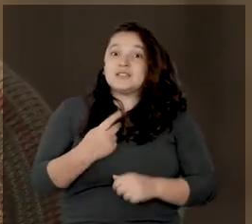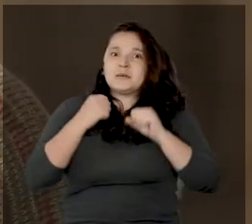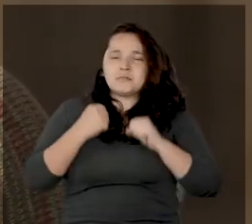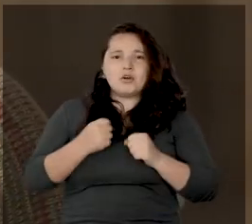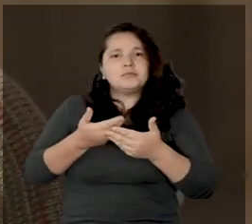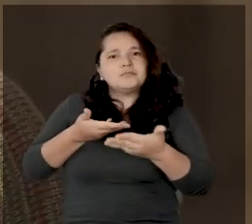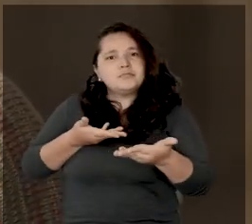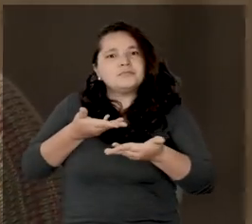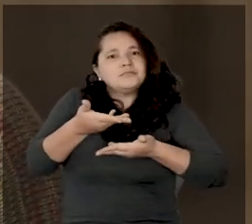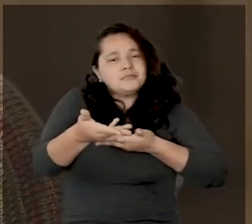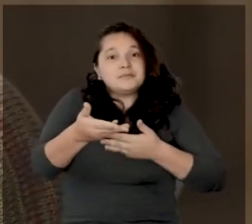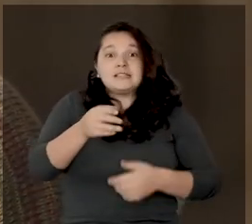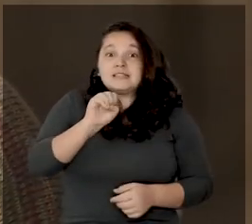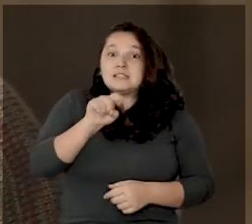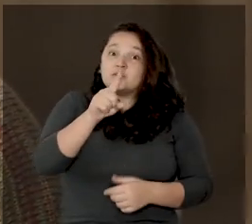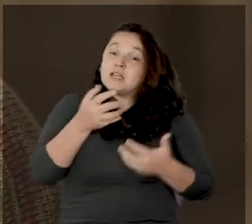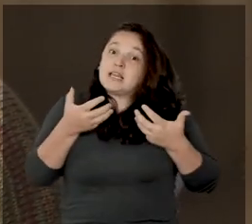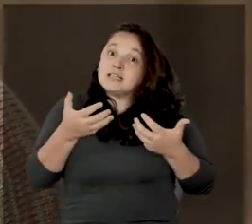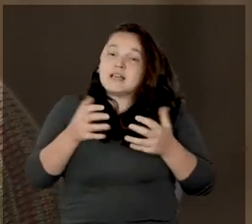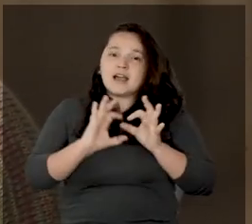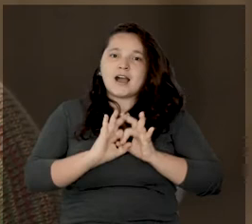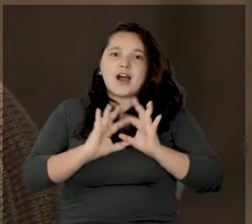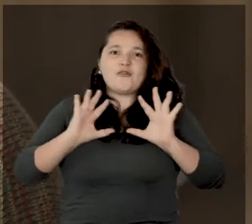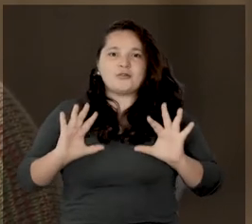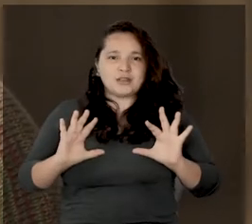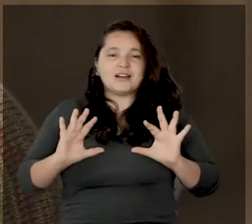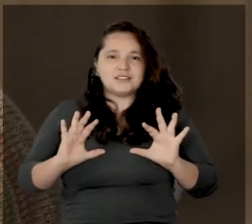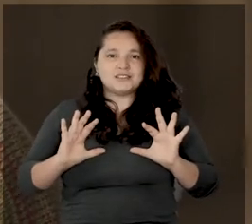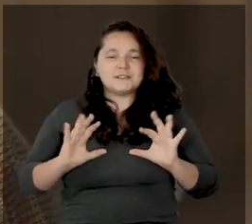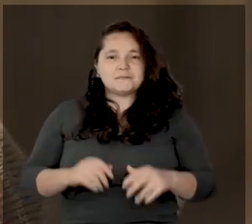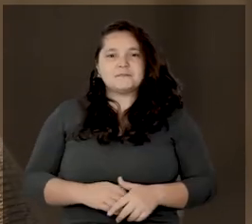pouco, se você sentir à vontade,